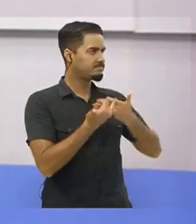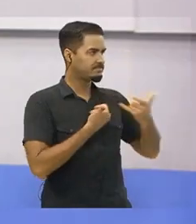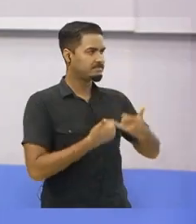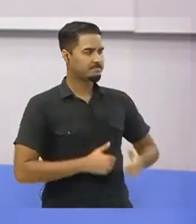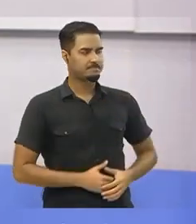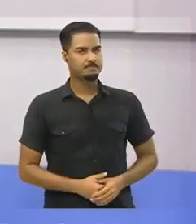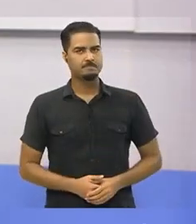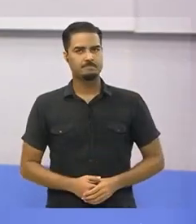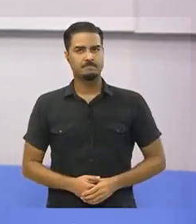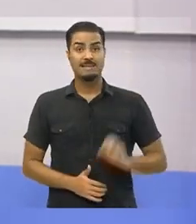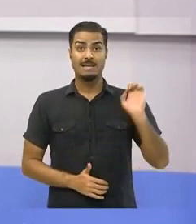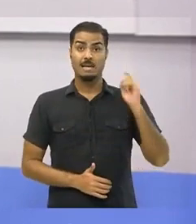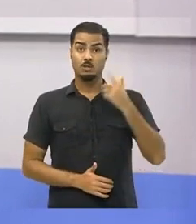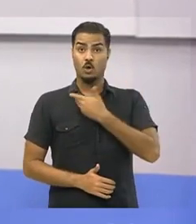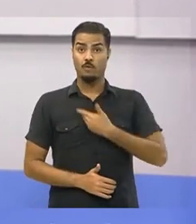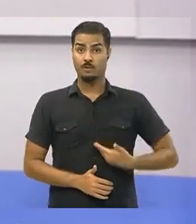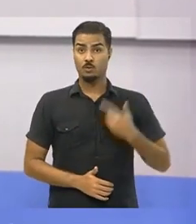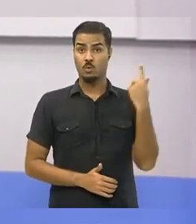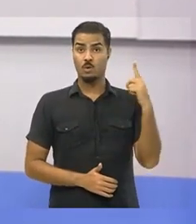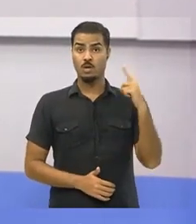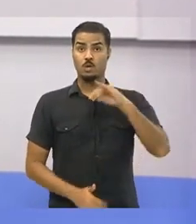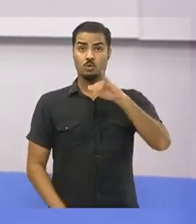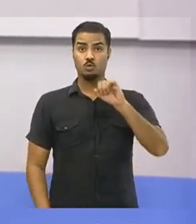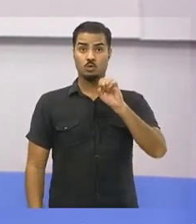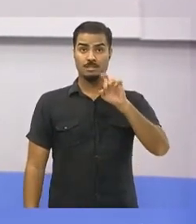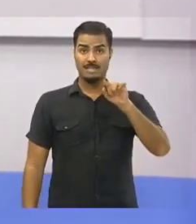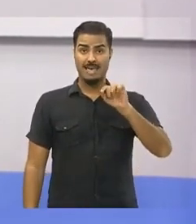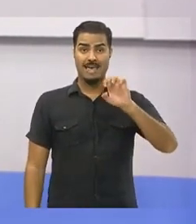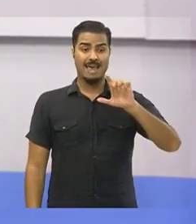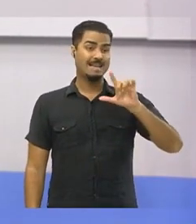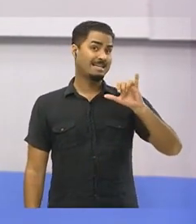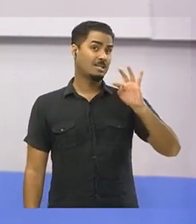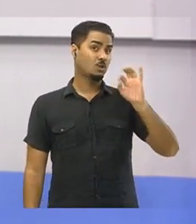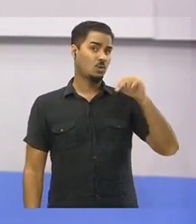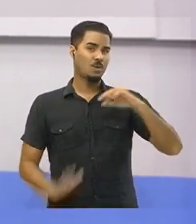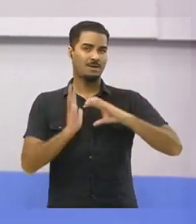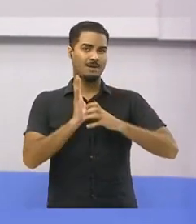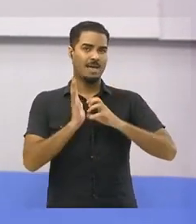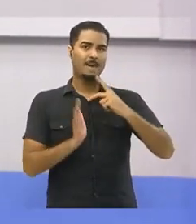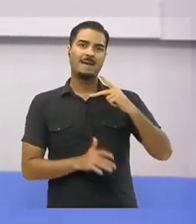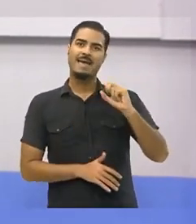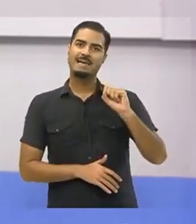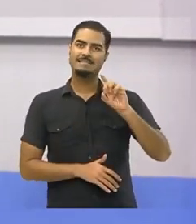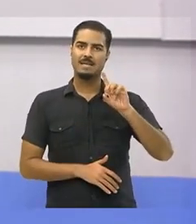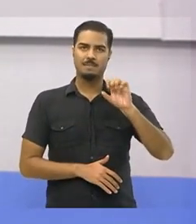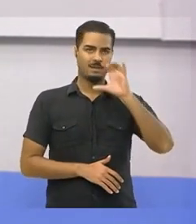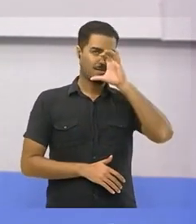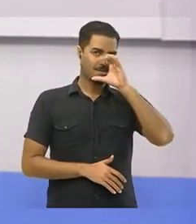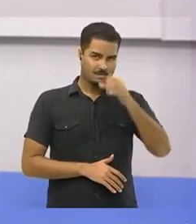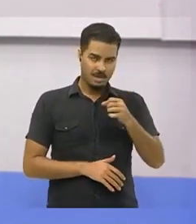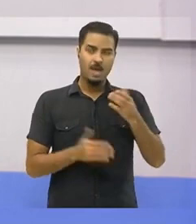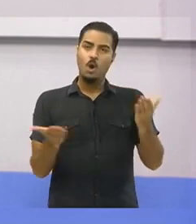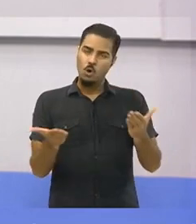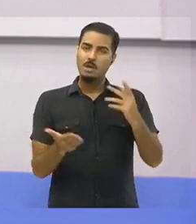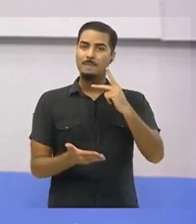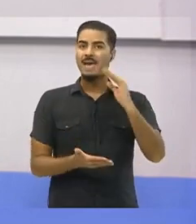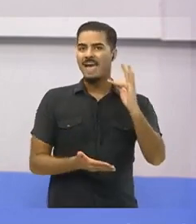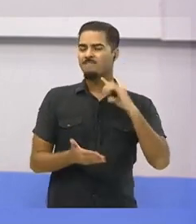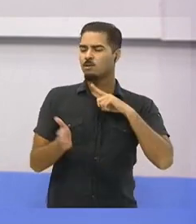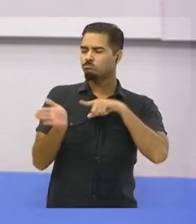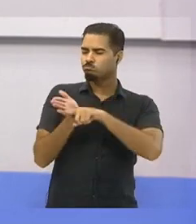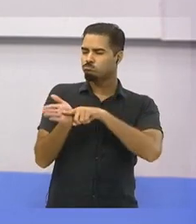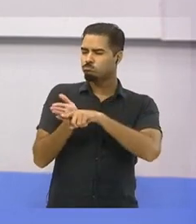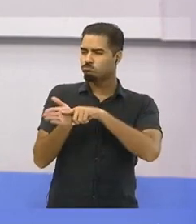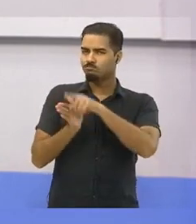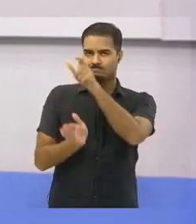o ex-governador de goiás josé eliton do psdb é alvo de uma operação da polícia federal nesta manhã a pf cumpre